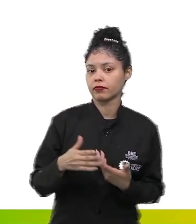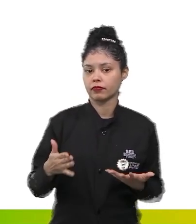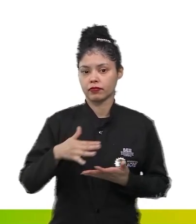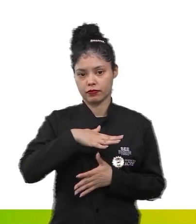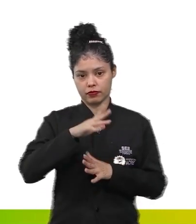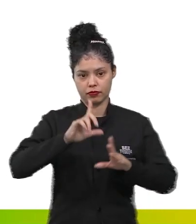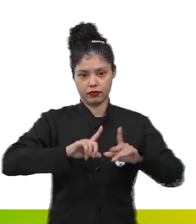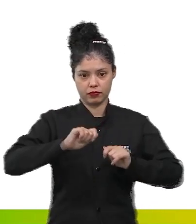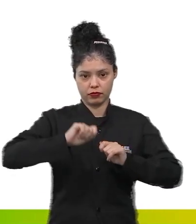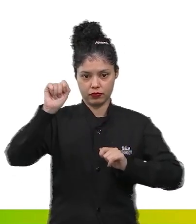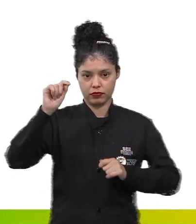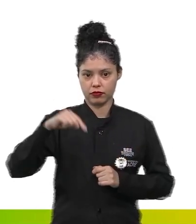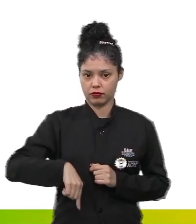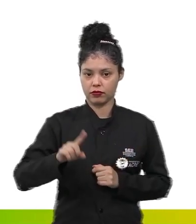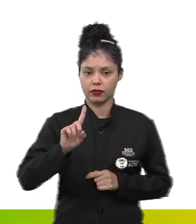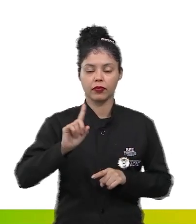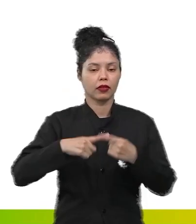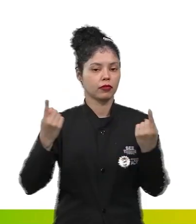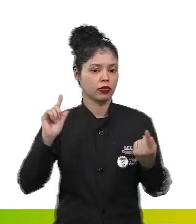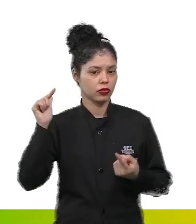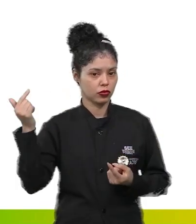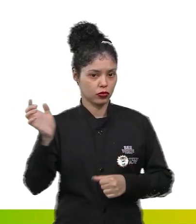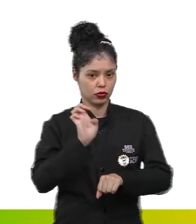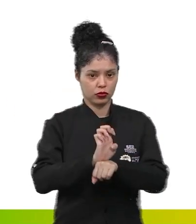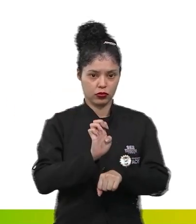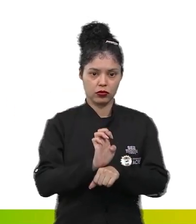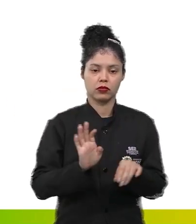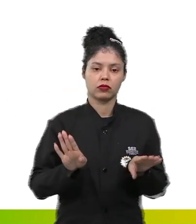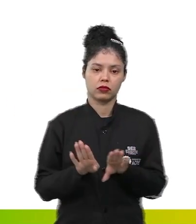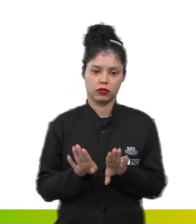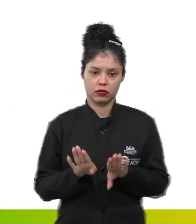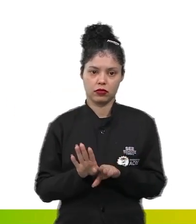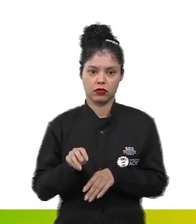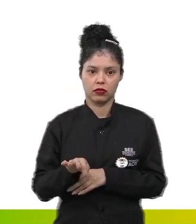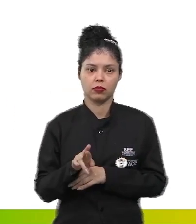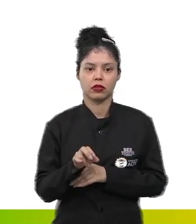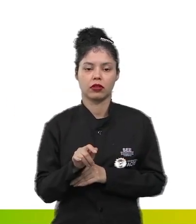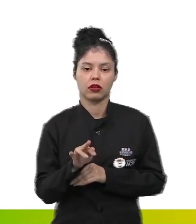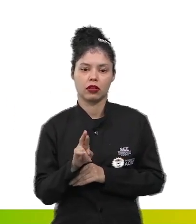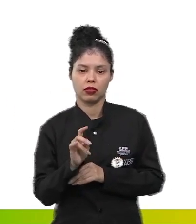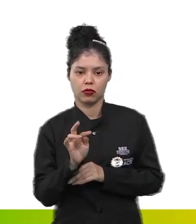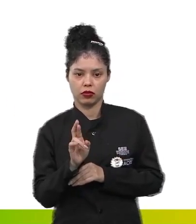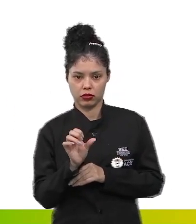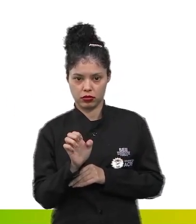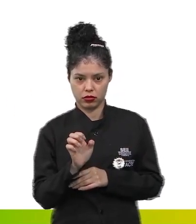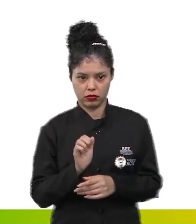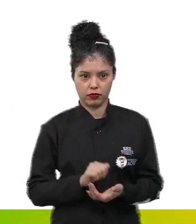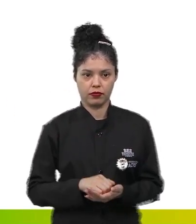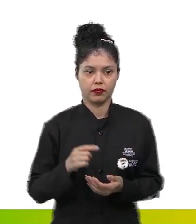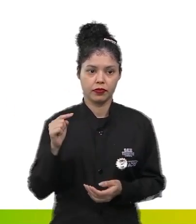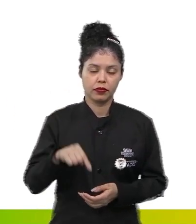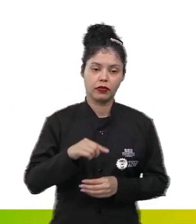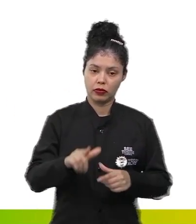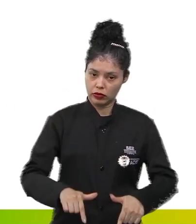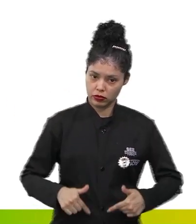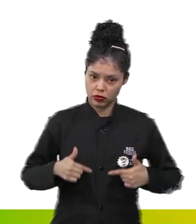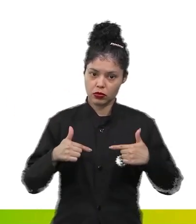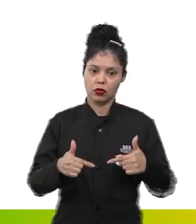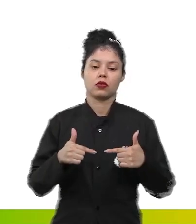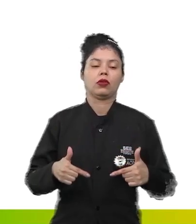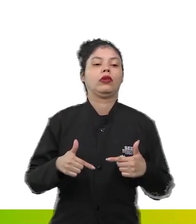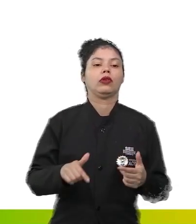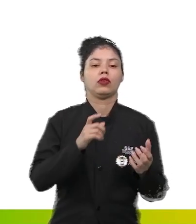Acre especificamente, mas em outros estados também pelos mineradores. Como forma de resistência,